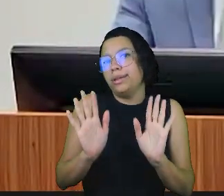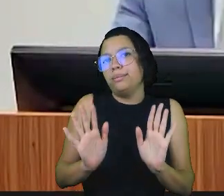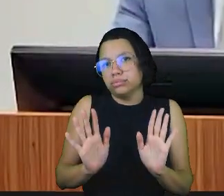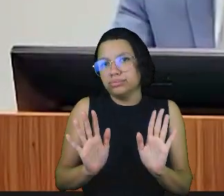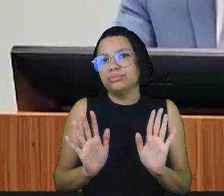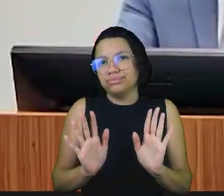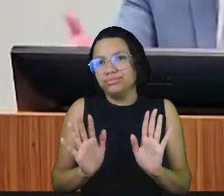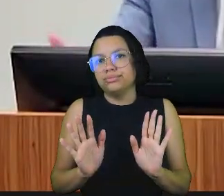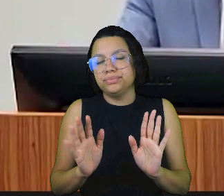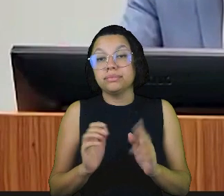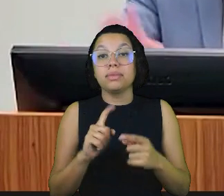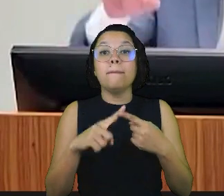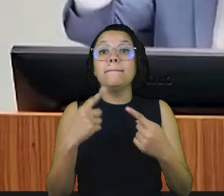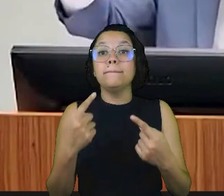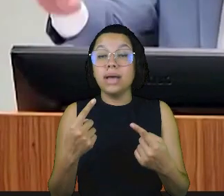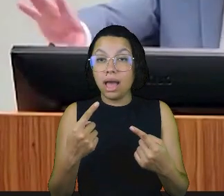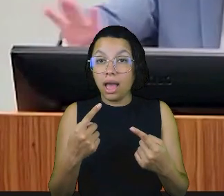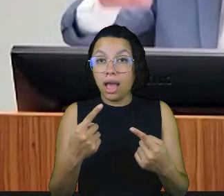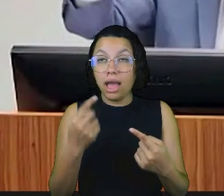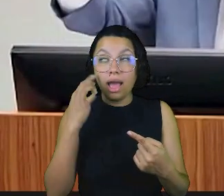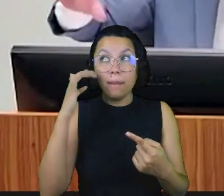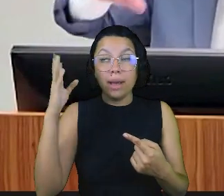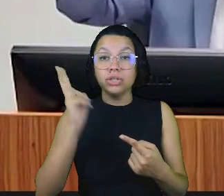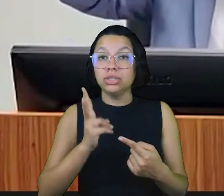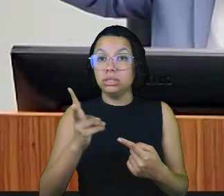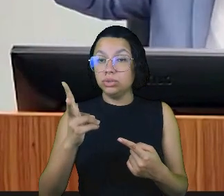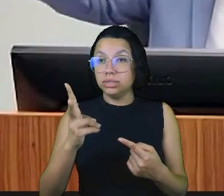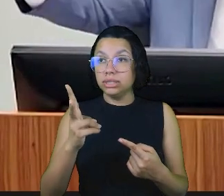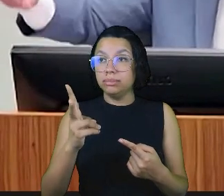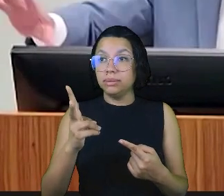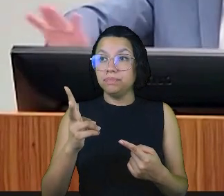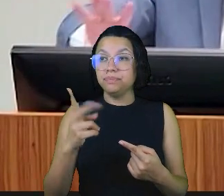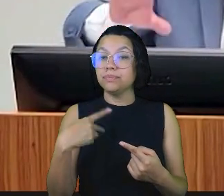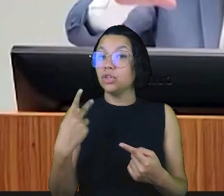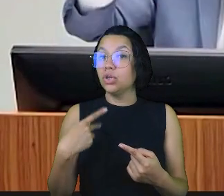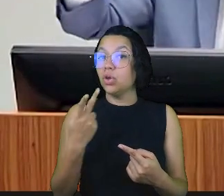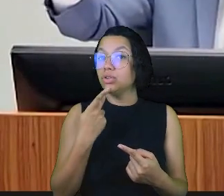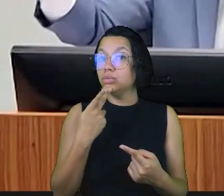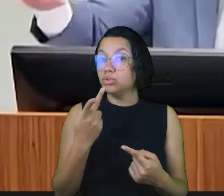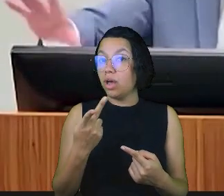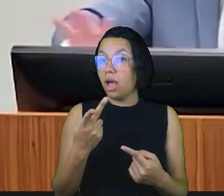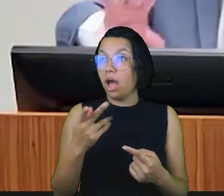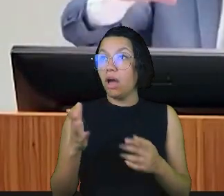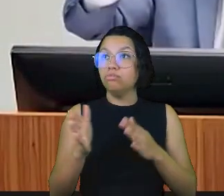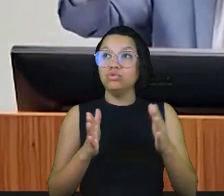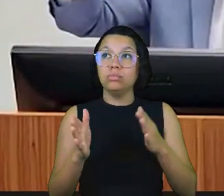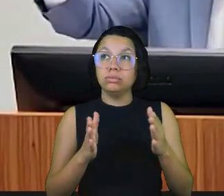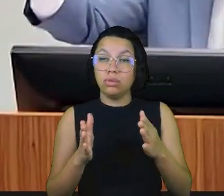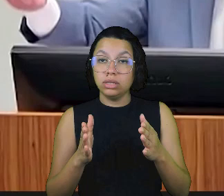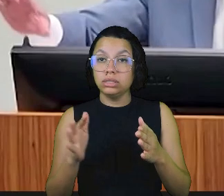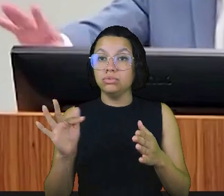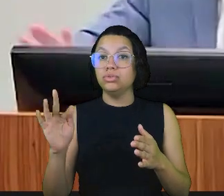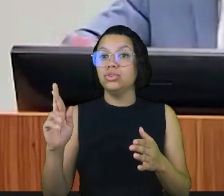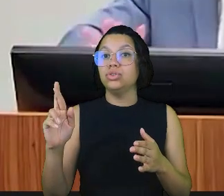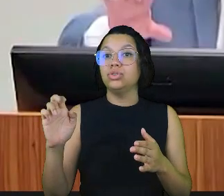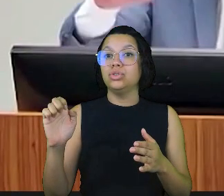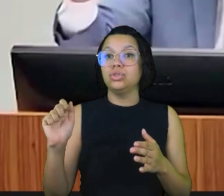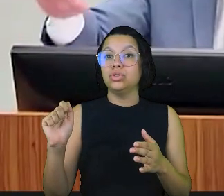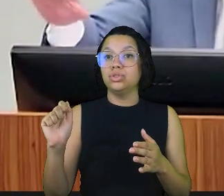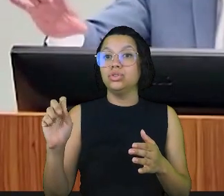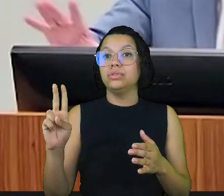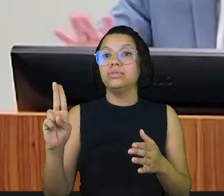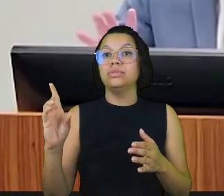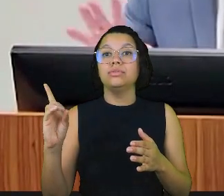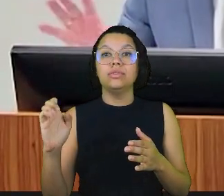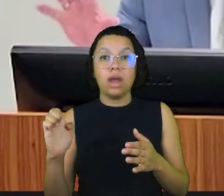se consagrou como tal. Mas imaginemos sempre que nós estamos falando de uma situação fraudulenta, de uma situação com